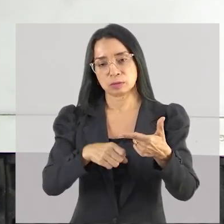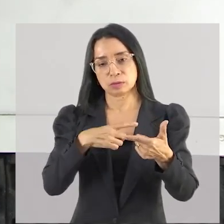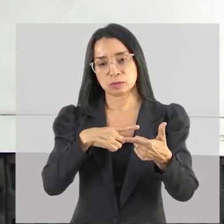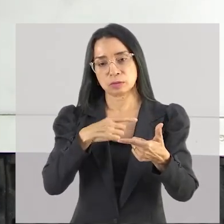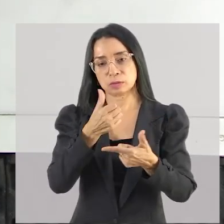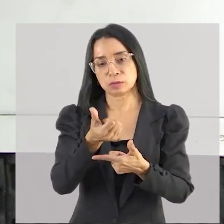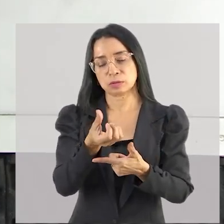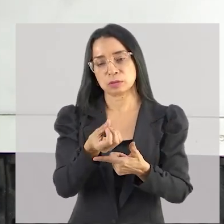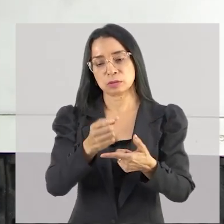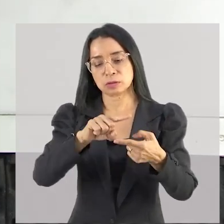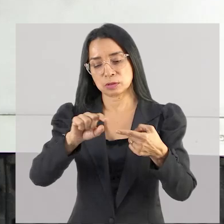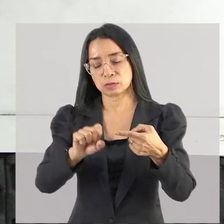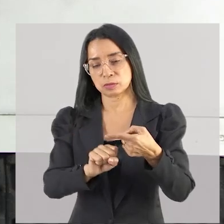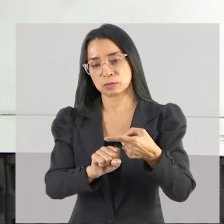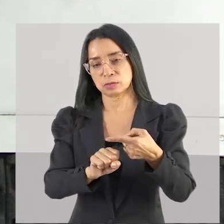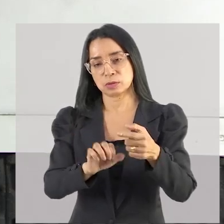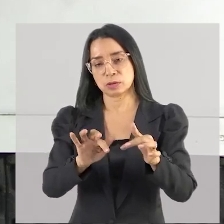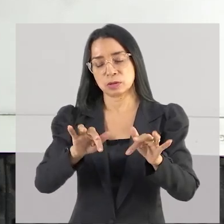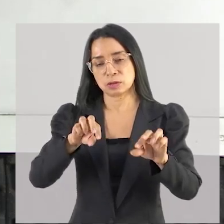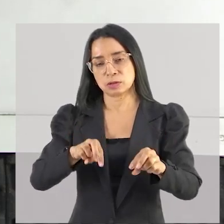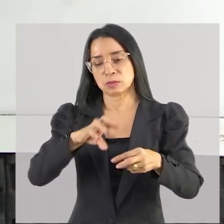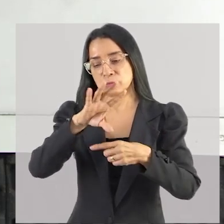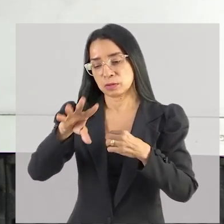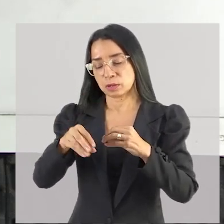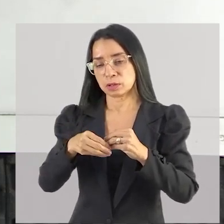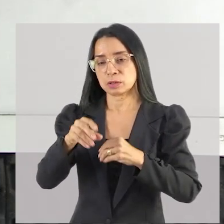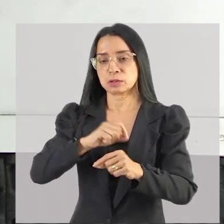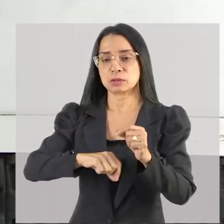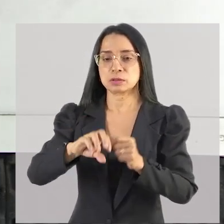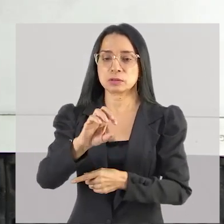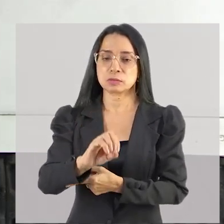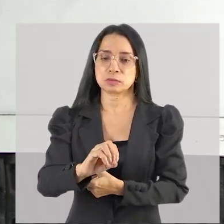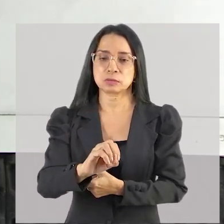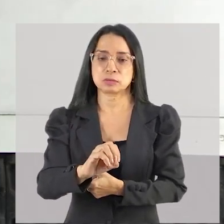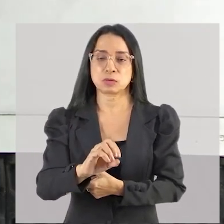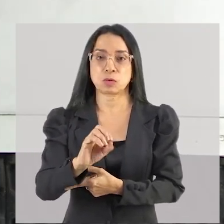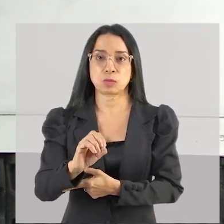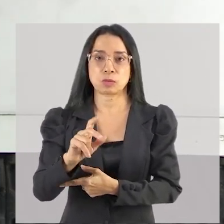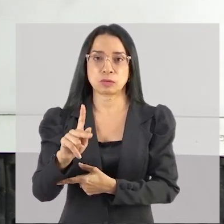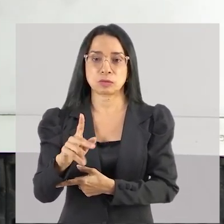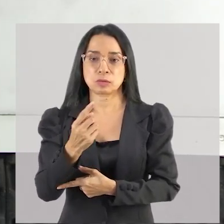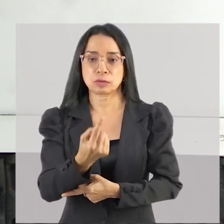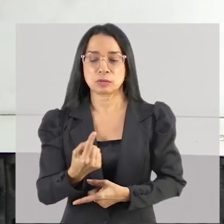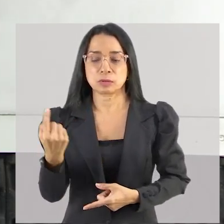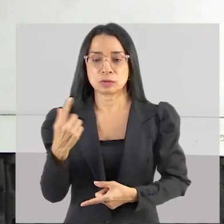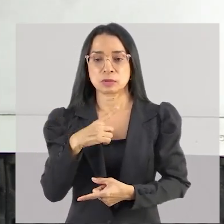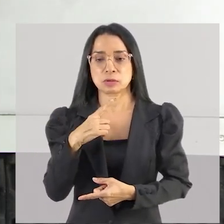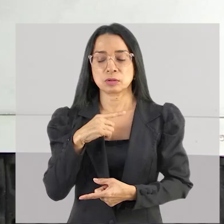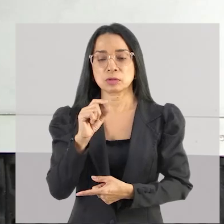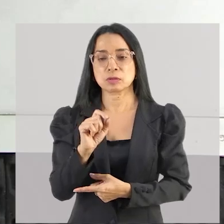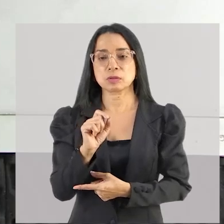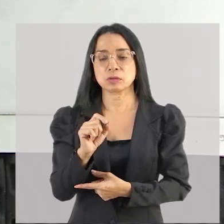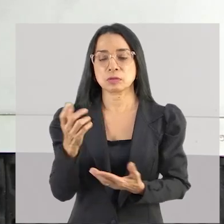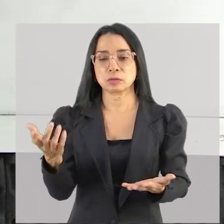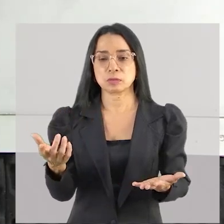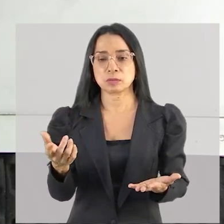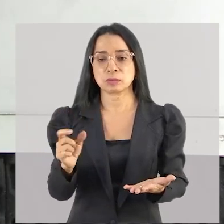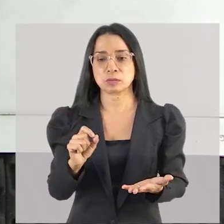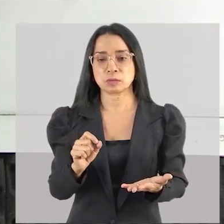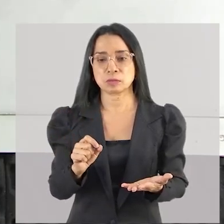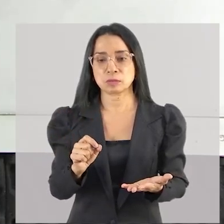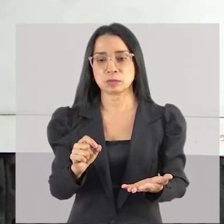pego 16, divido por 8 e no final acrescenta-se um zero. Tranquilo? Então aqui eu tenho o seguinte,